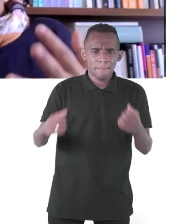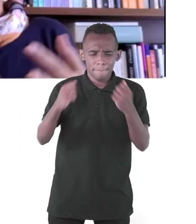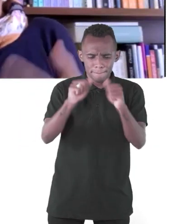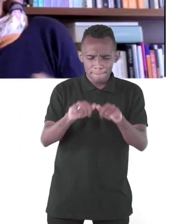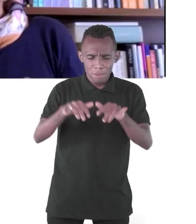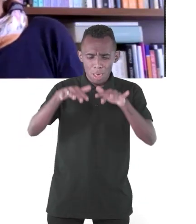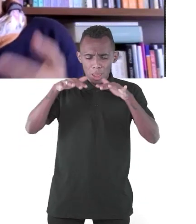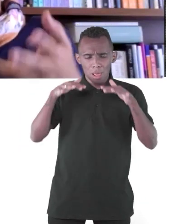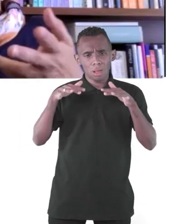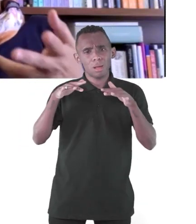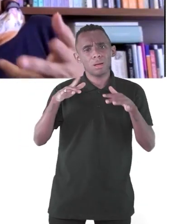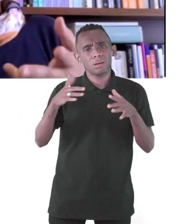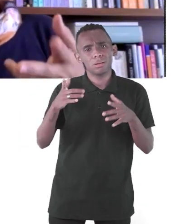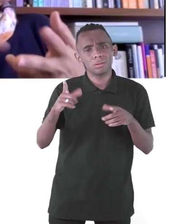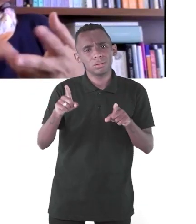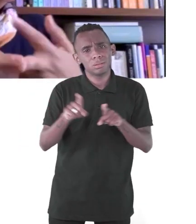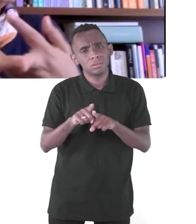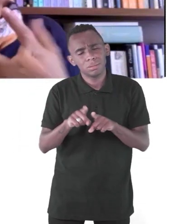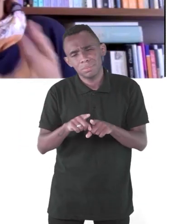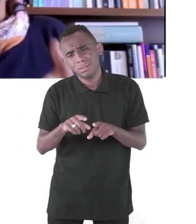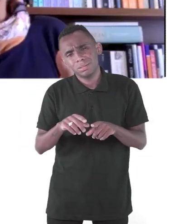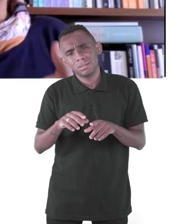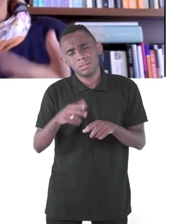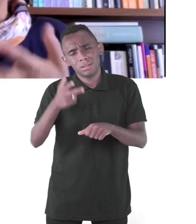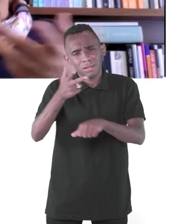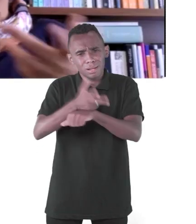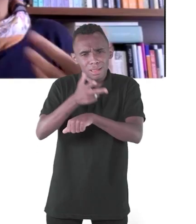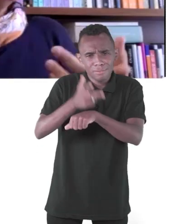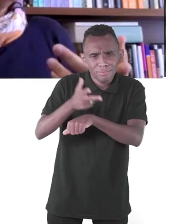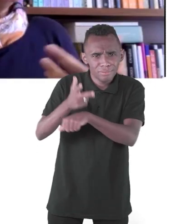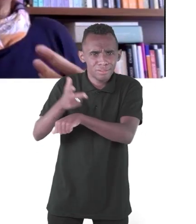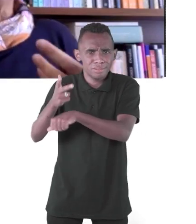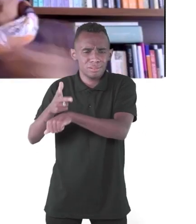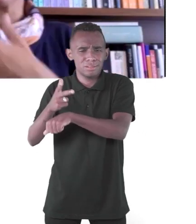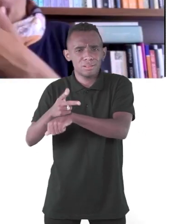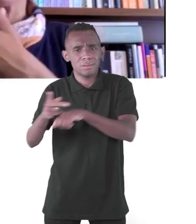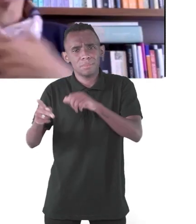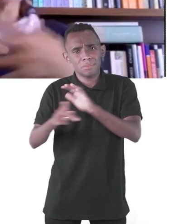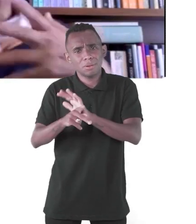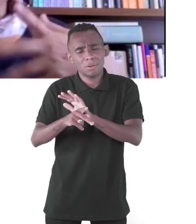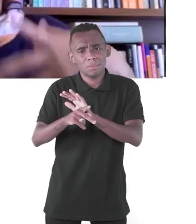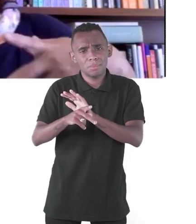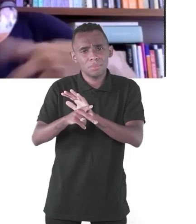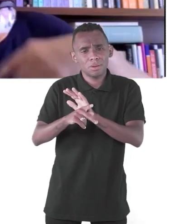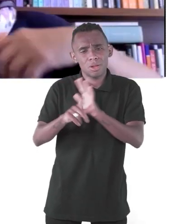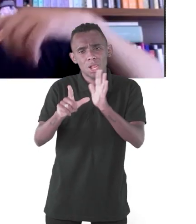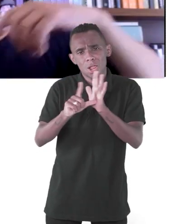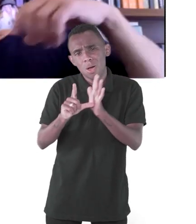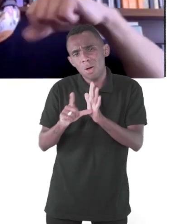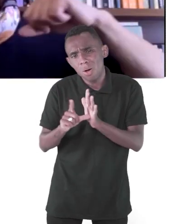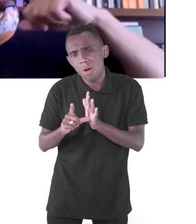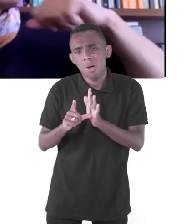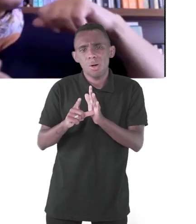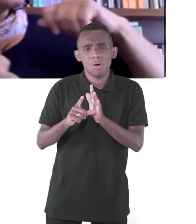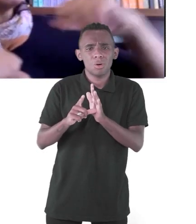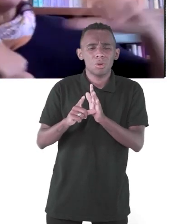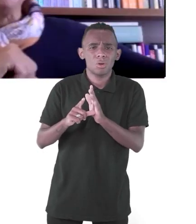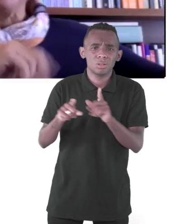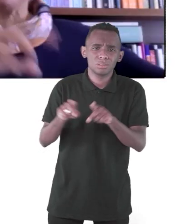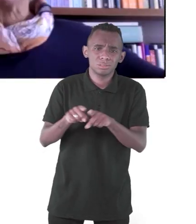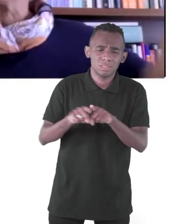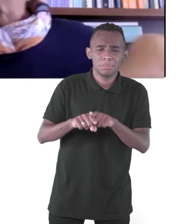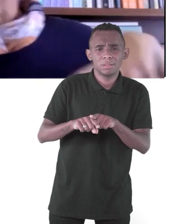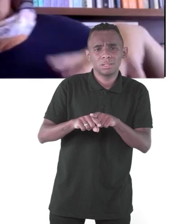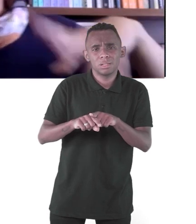auditório, diário, gravei na Biscoito Fino, Vozes na Biscoito chamava, gravei no estúdio do